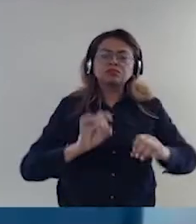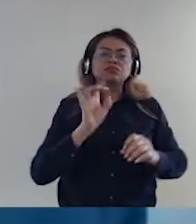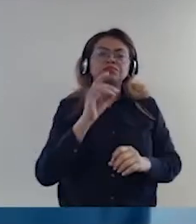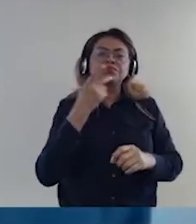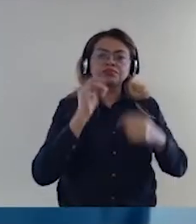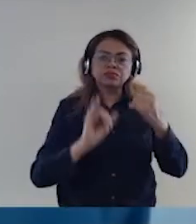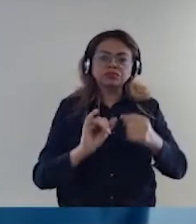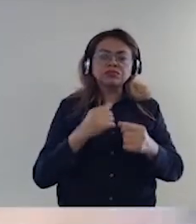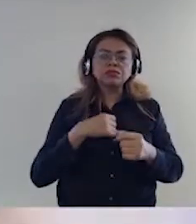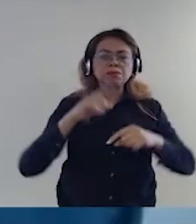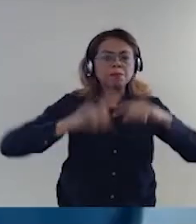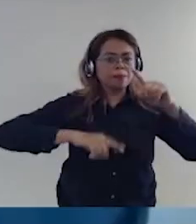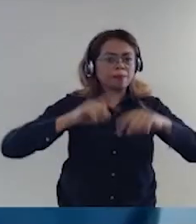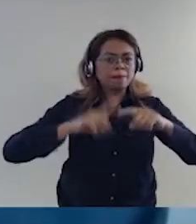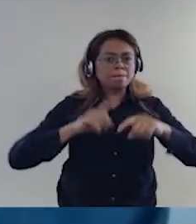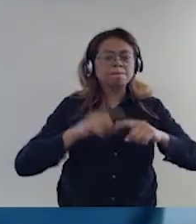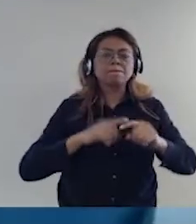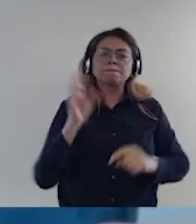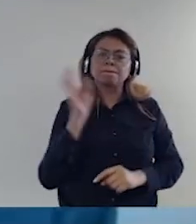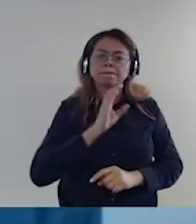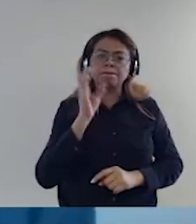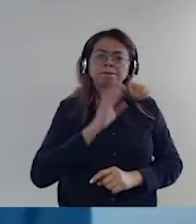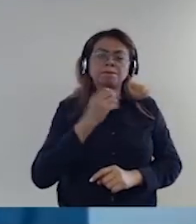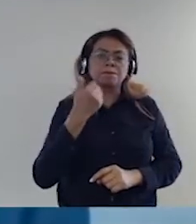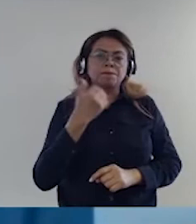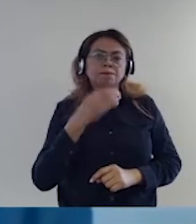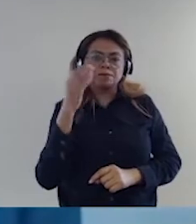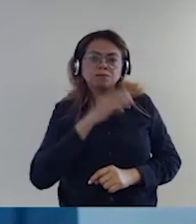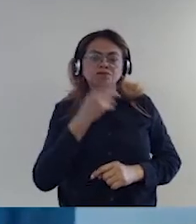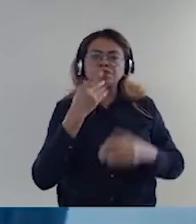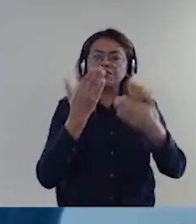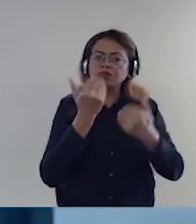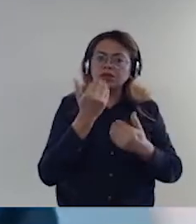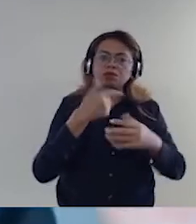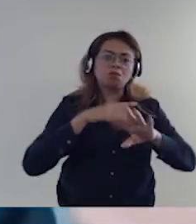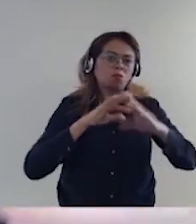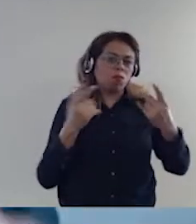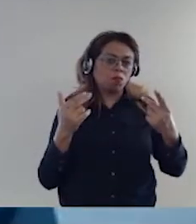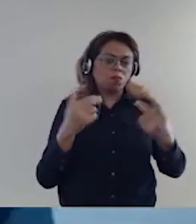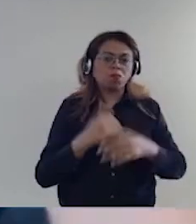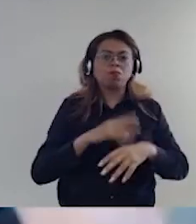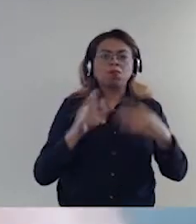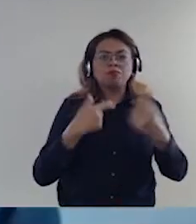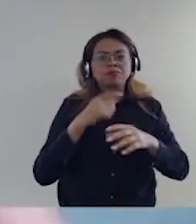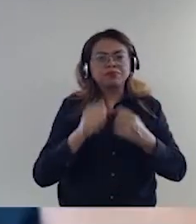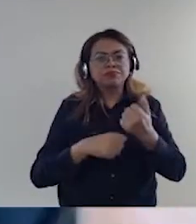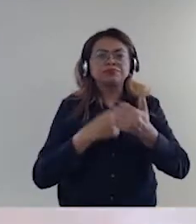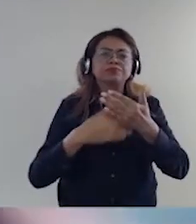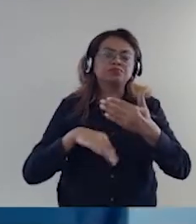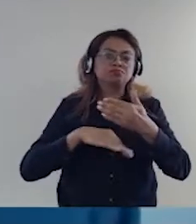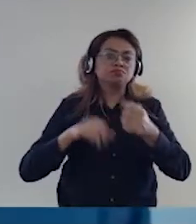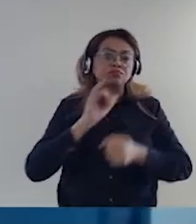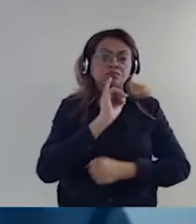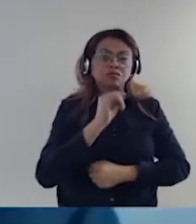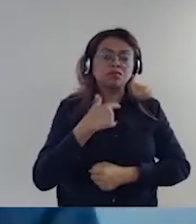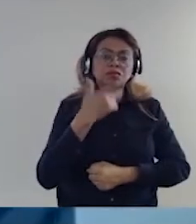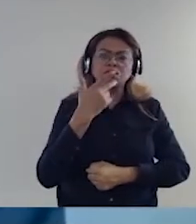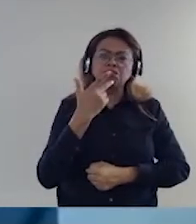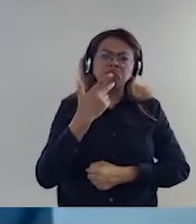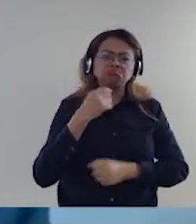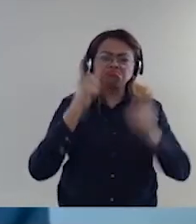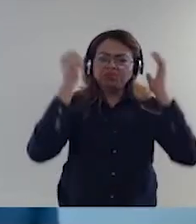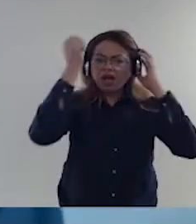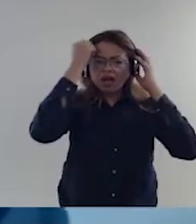produtos perecíveis ou de consumo imediato, a suspender a possibilidade de arrependimentos imotivados. E,